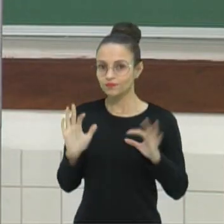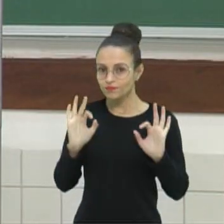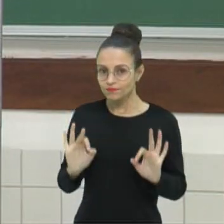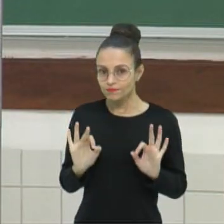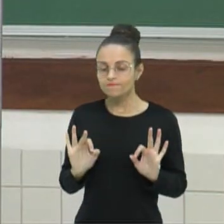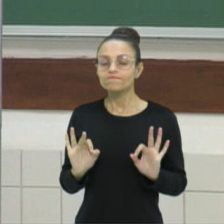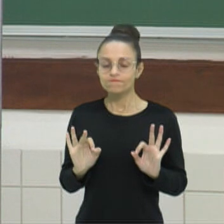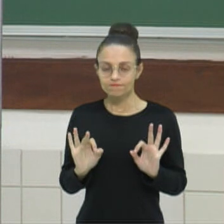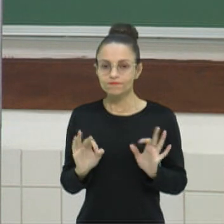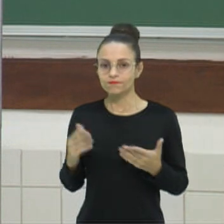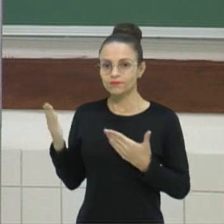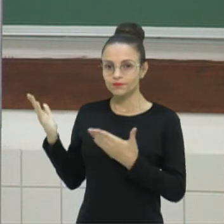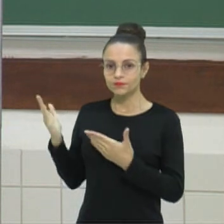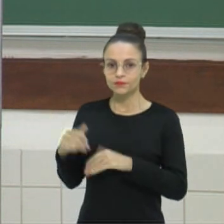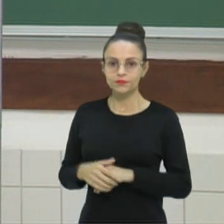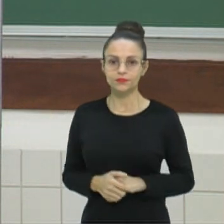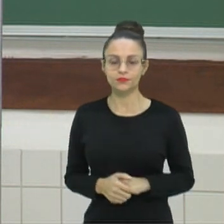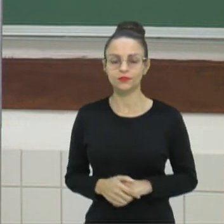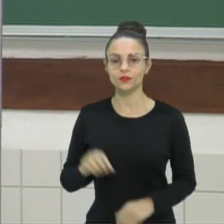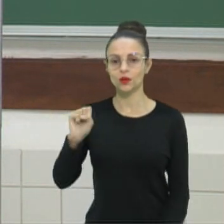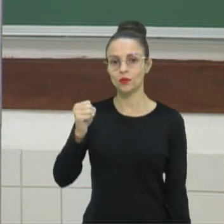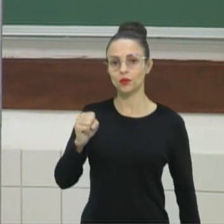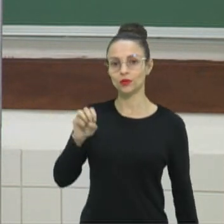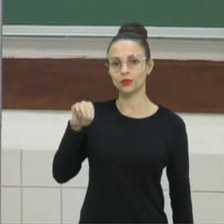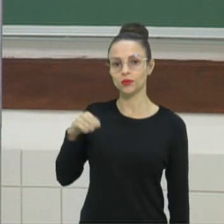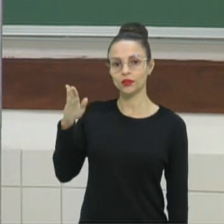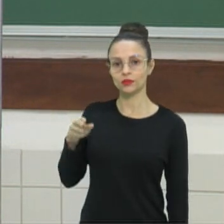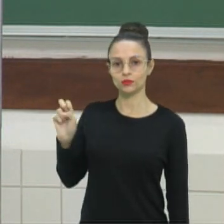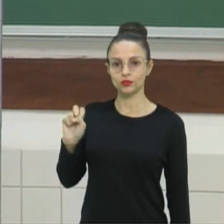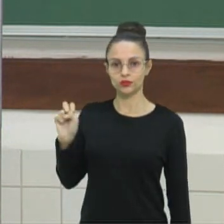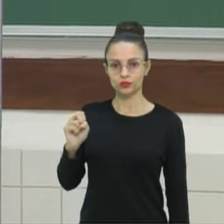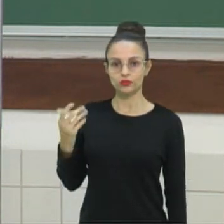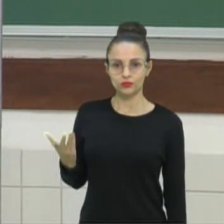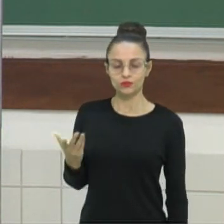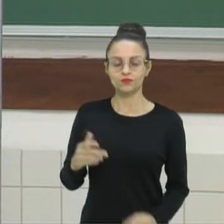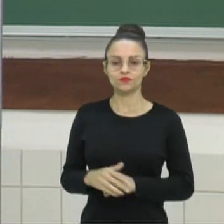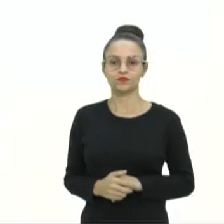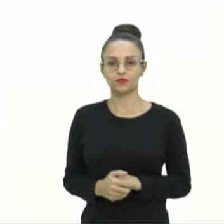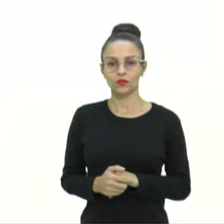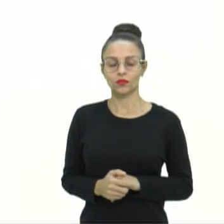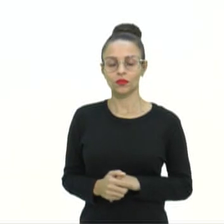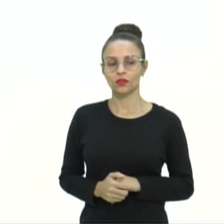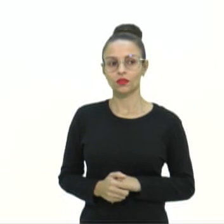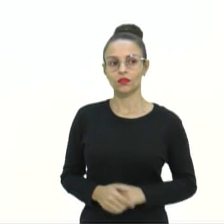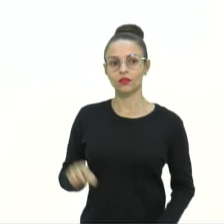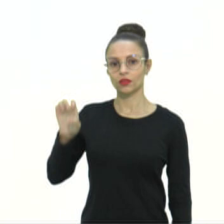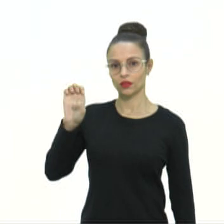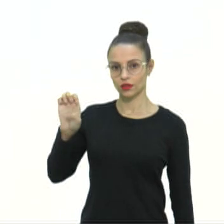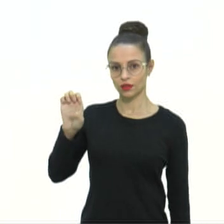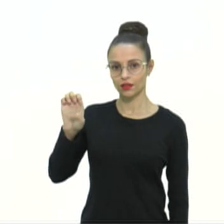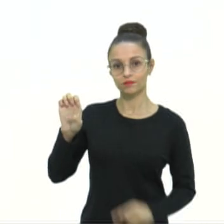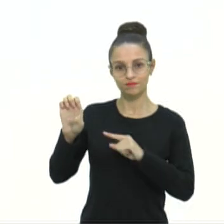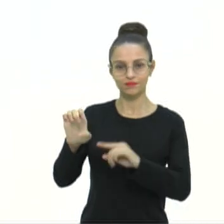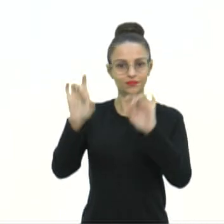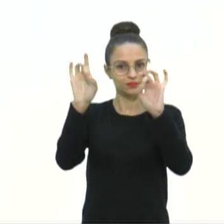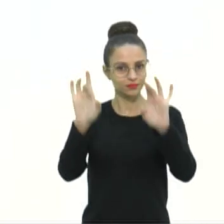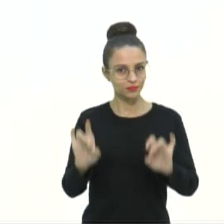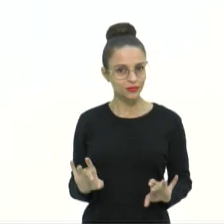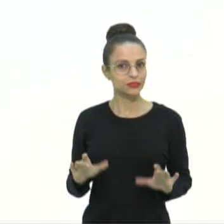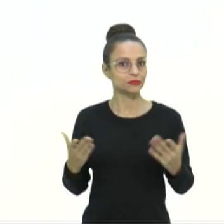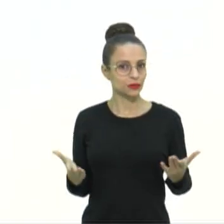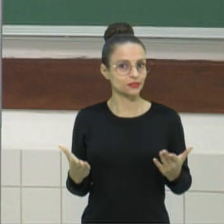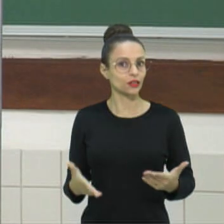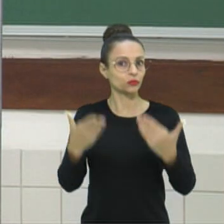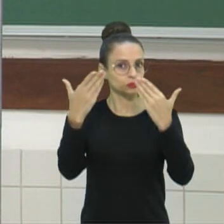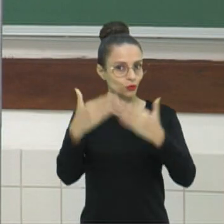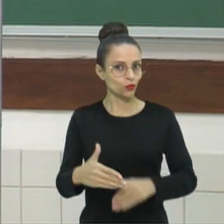Certo? Olha aí, ó, 8 metros por segundo. Alternativa E de especial para cair numa